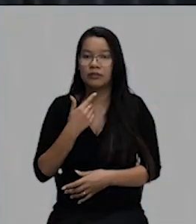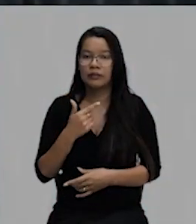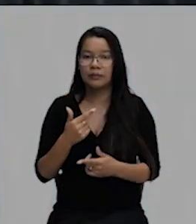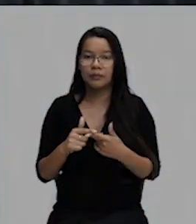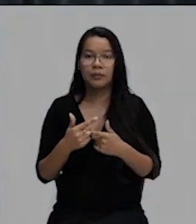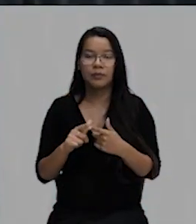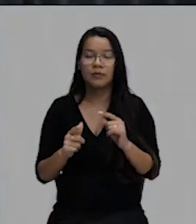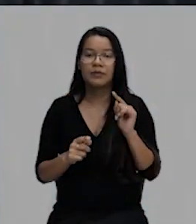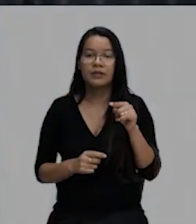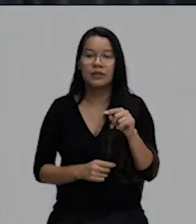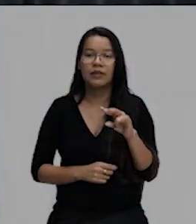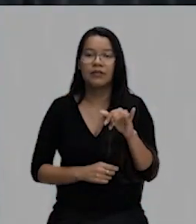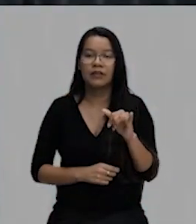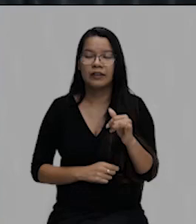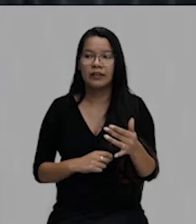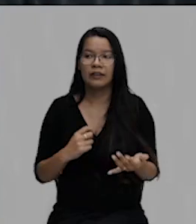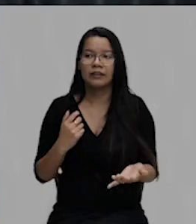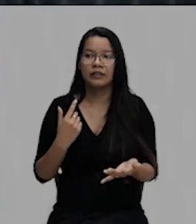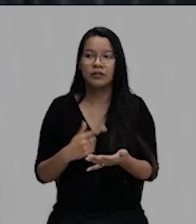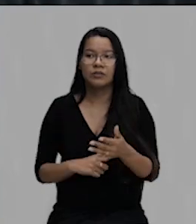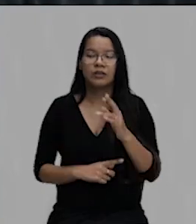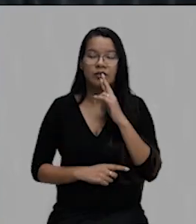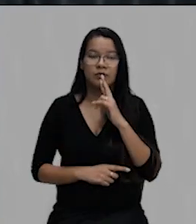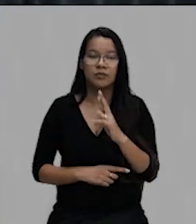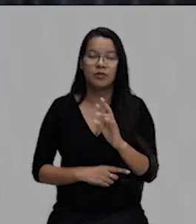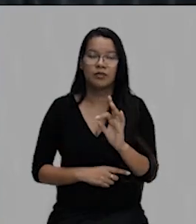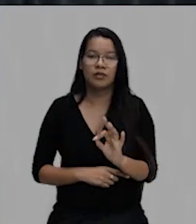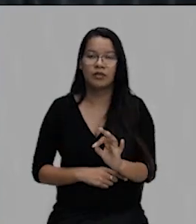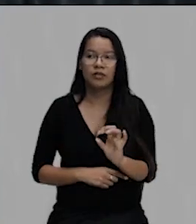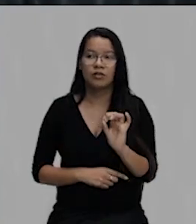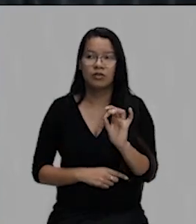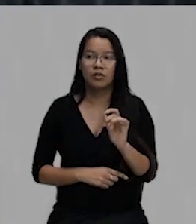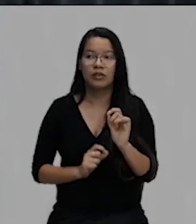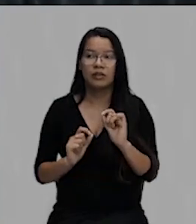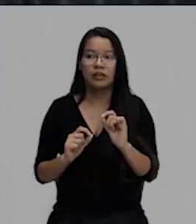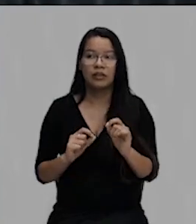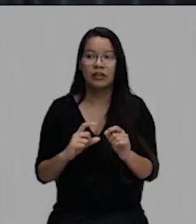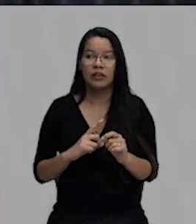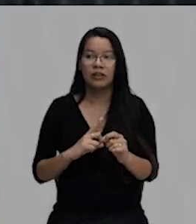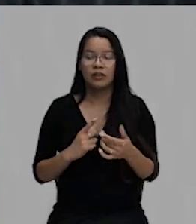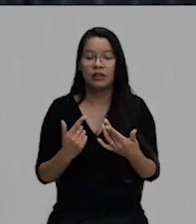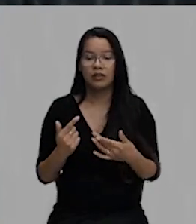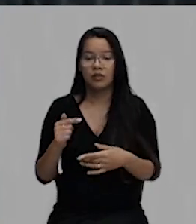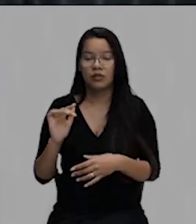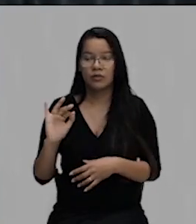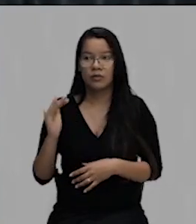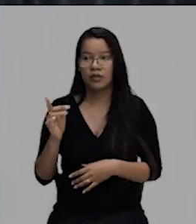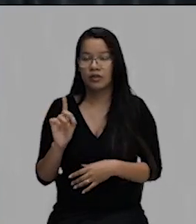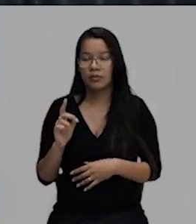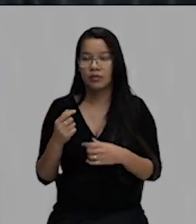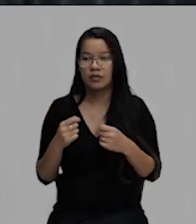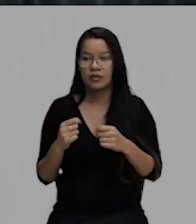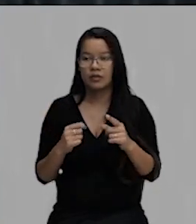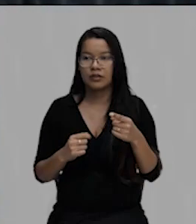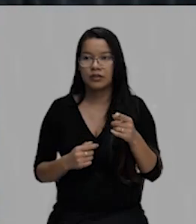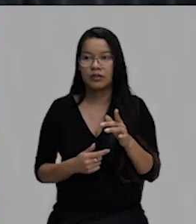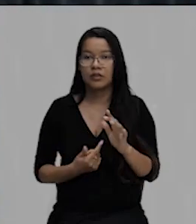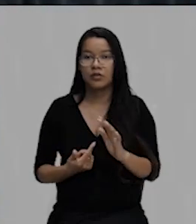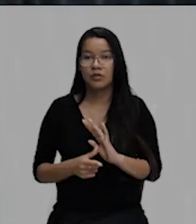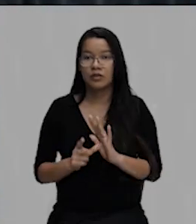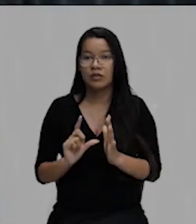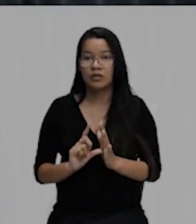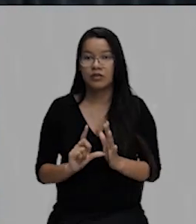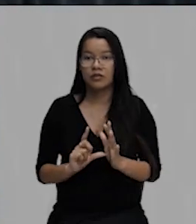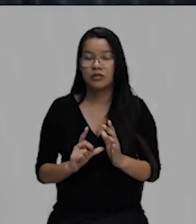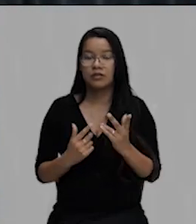nenhum, e você vai garantir que a sua resposta está correta. Só que, repito, tem casos que não é necessário, como esse aqui e os outros 3 anteriores que